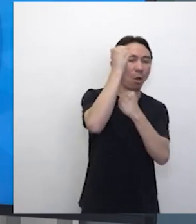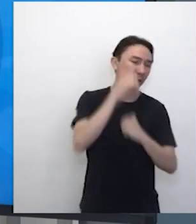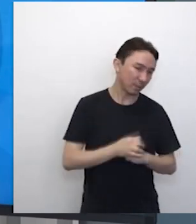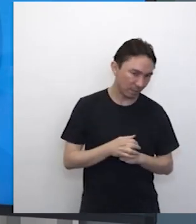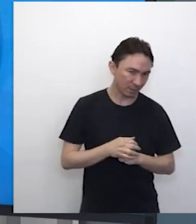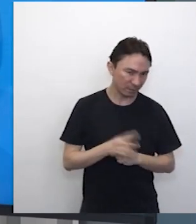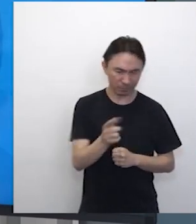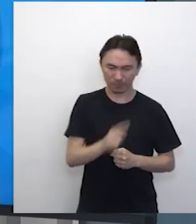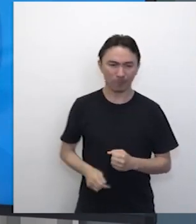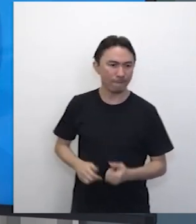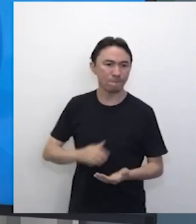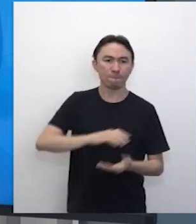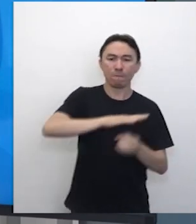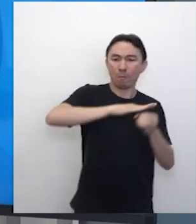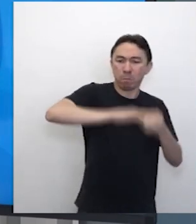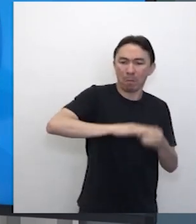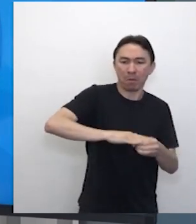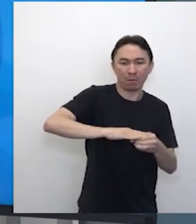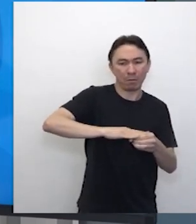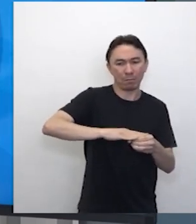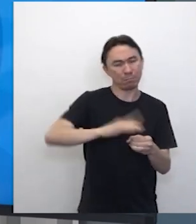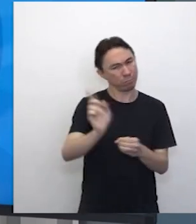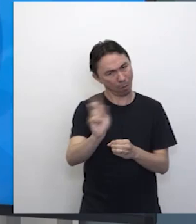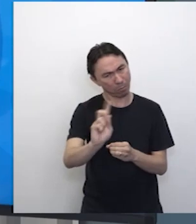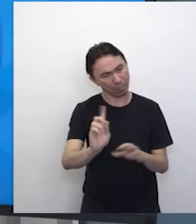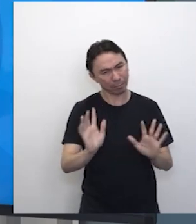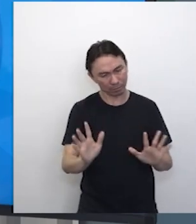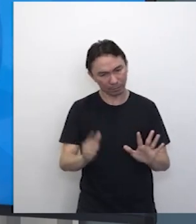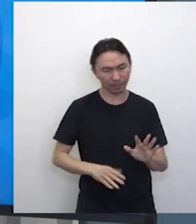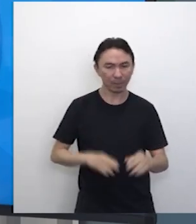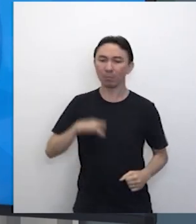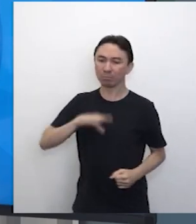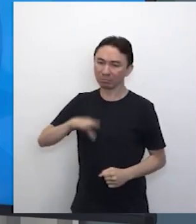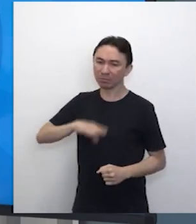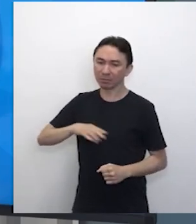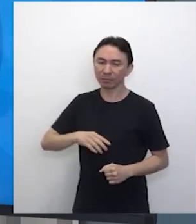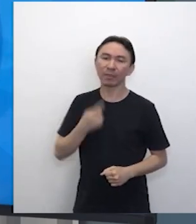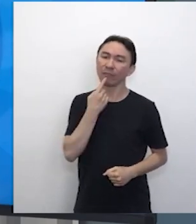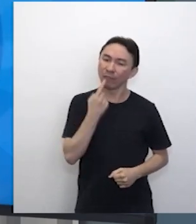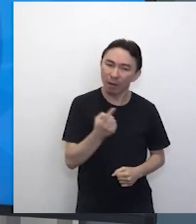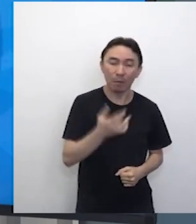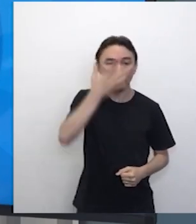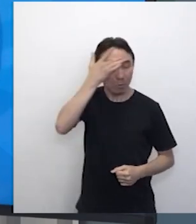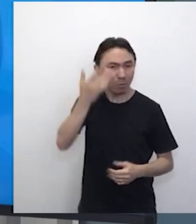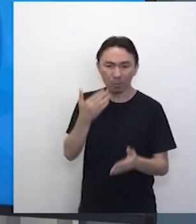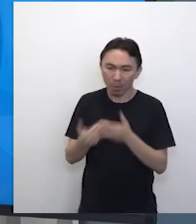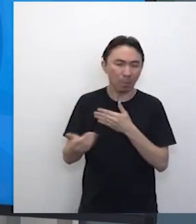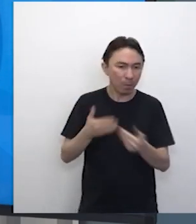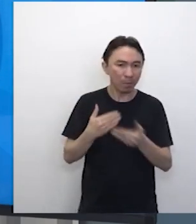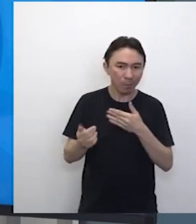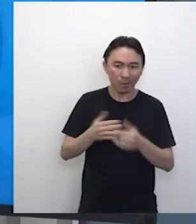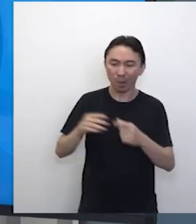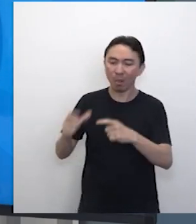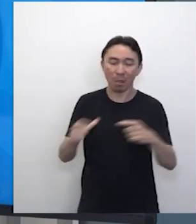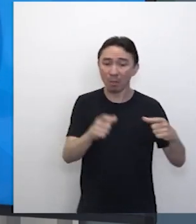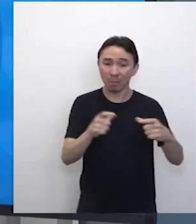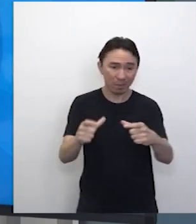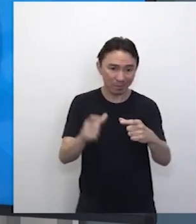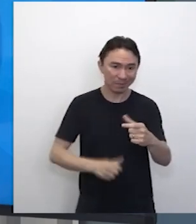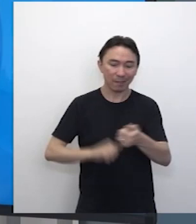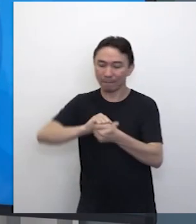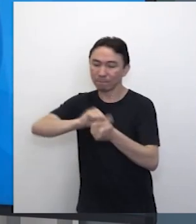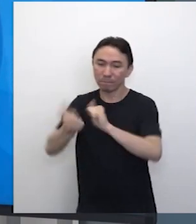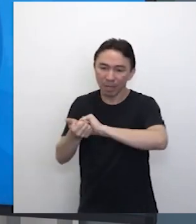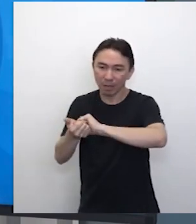porque quando você sabe a língua portuguesa, você conversa com qualquer pessoa em qualquer lugar, porque você sabe adequar a linguagem. E é isso que é cobrado no